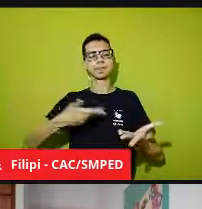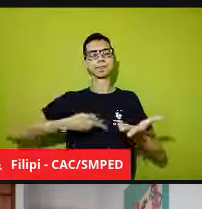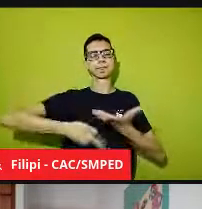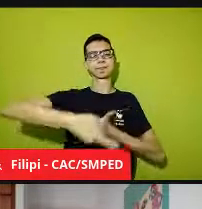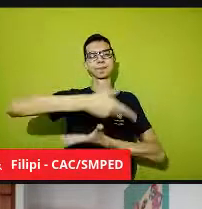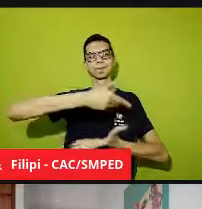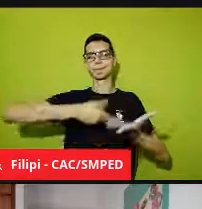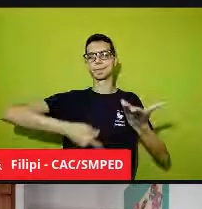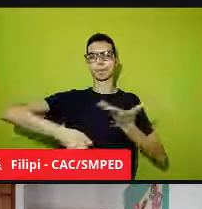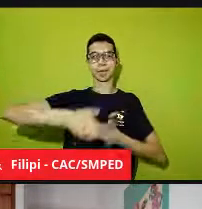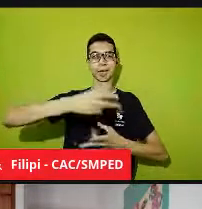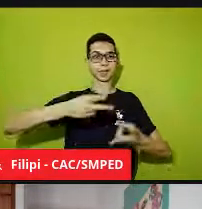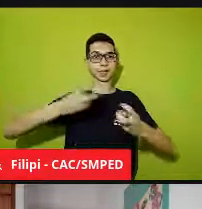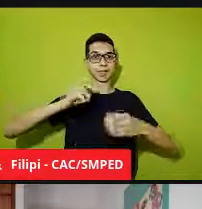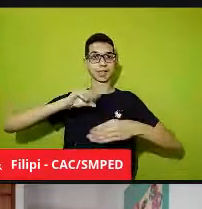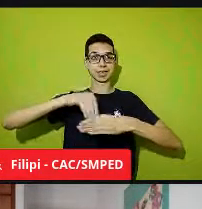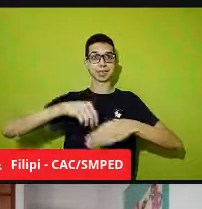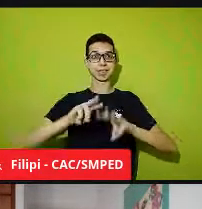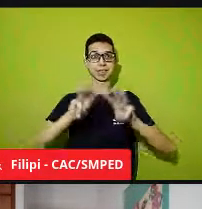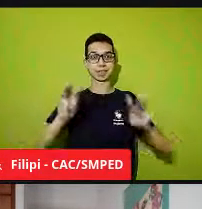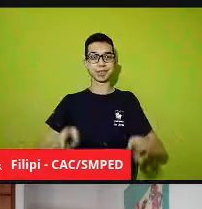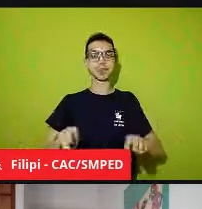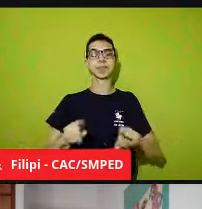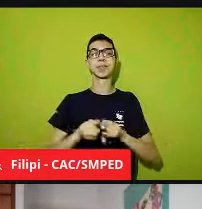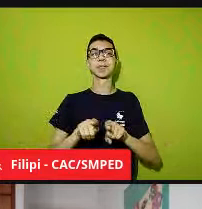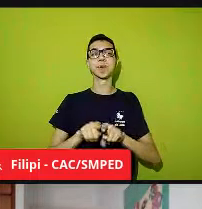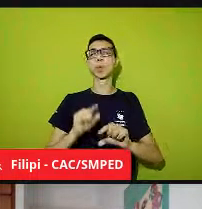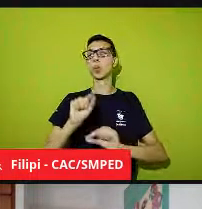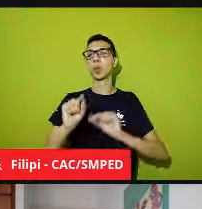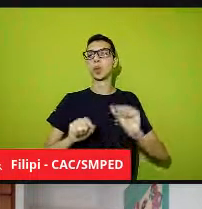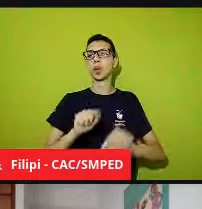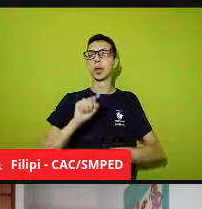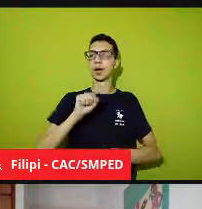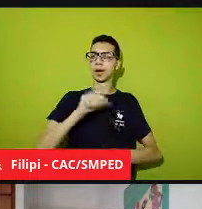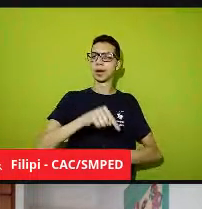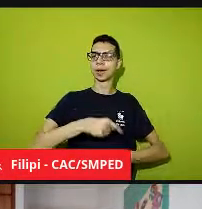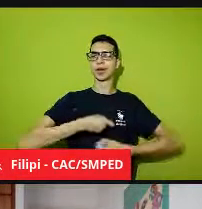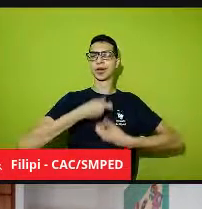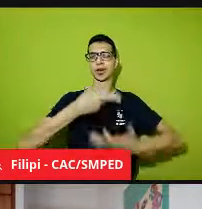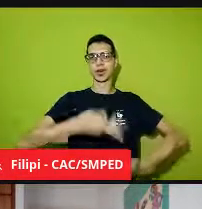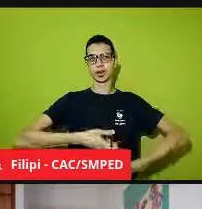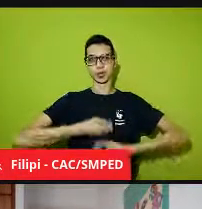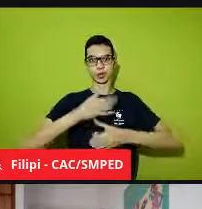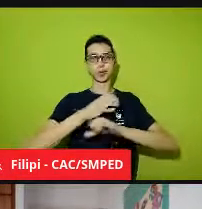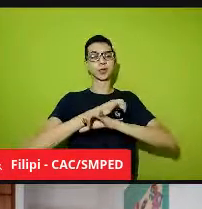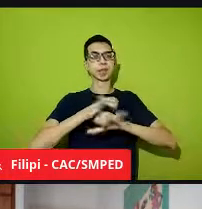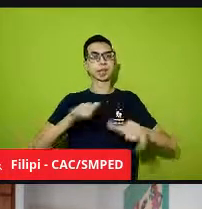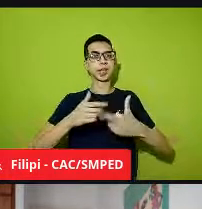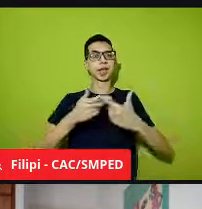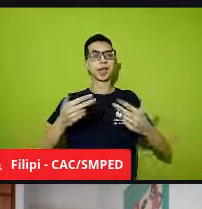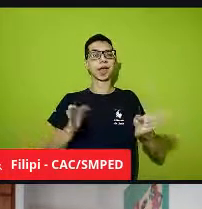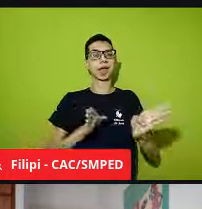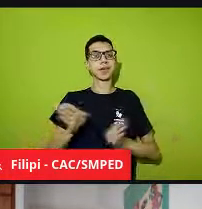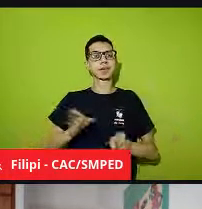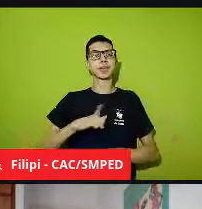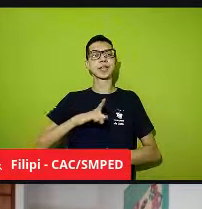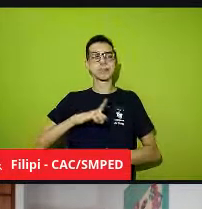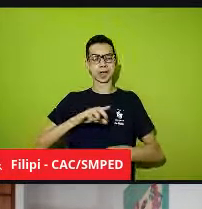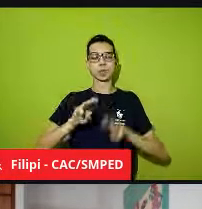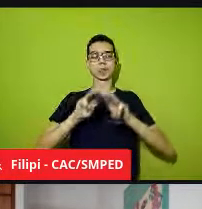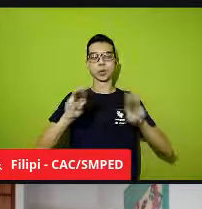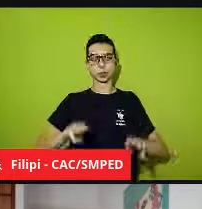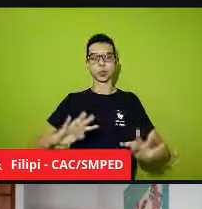e transforma, inclusive, as narrativas que a gente vai contar lá dentro, né? Quando a gente também acessibiliza esse museu para todos,